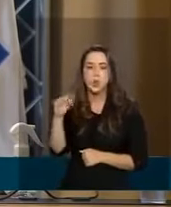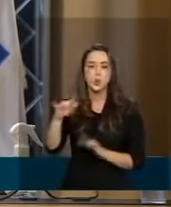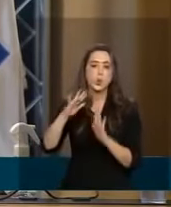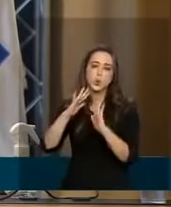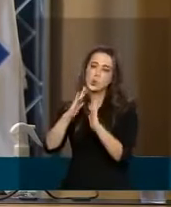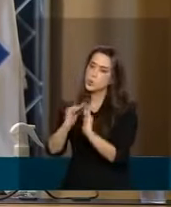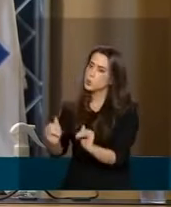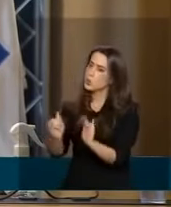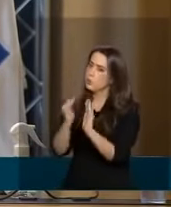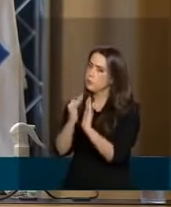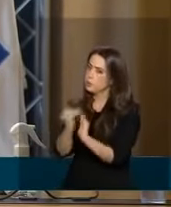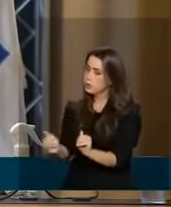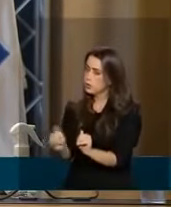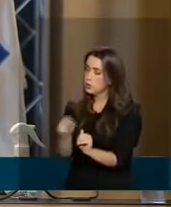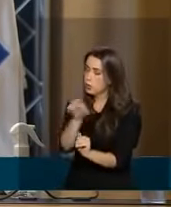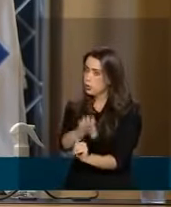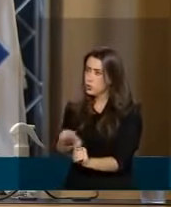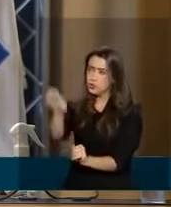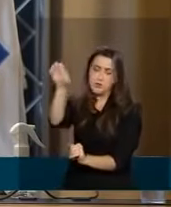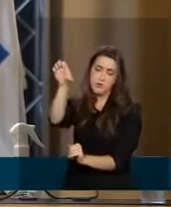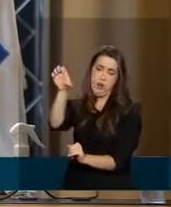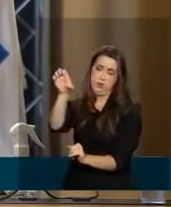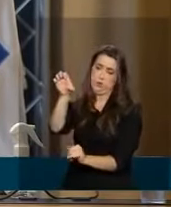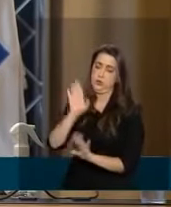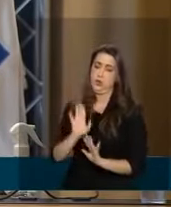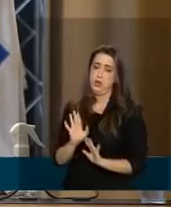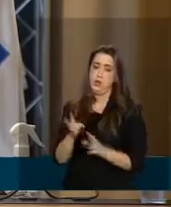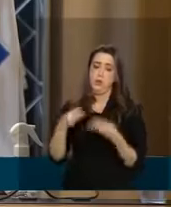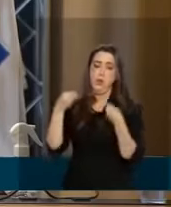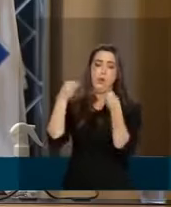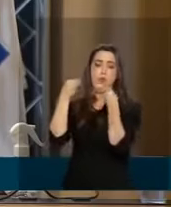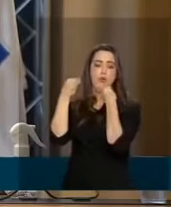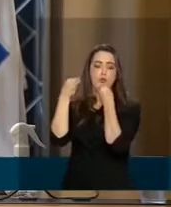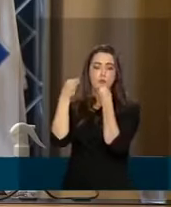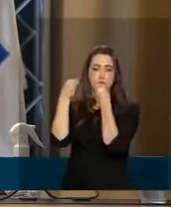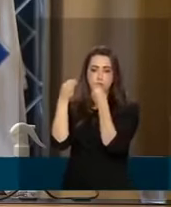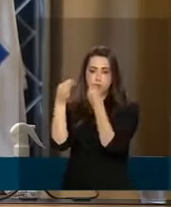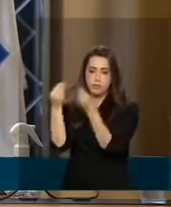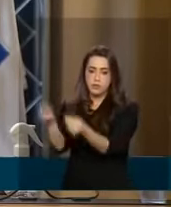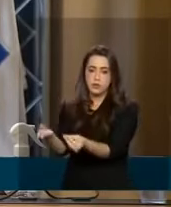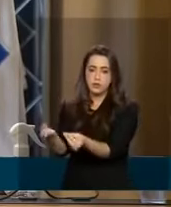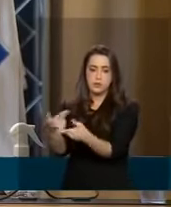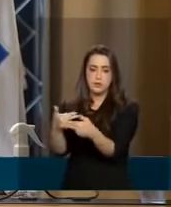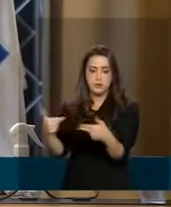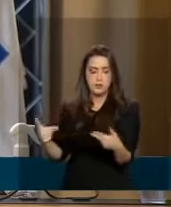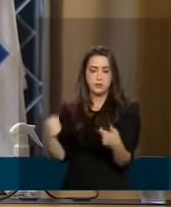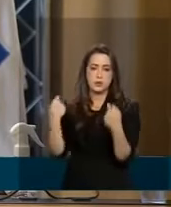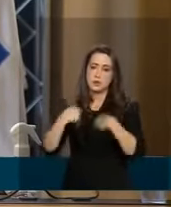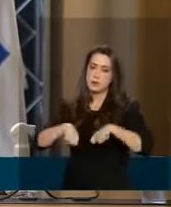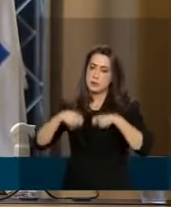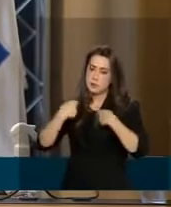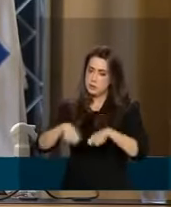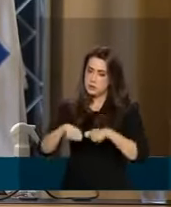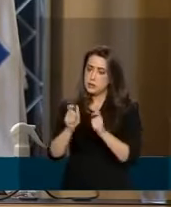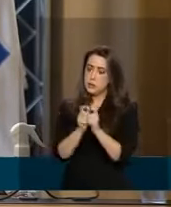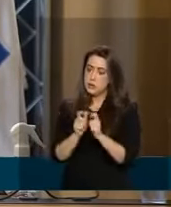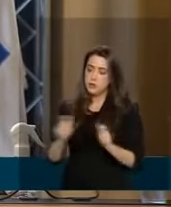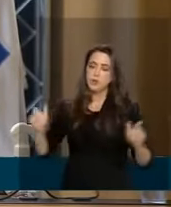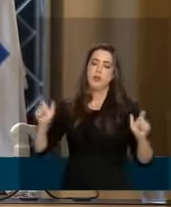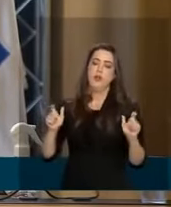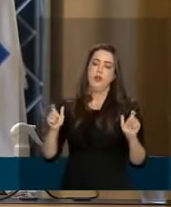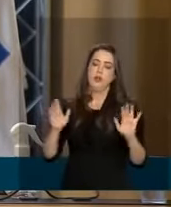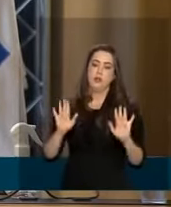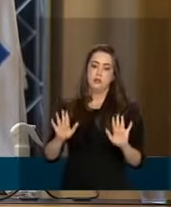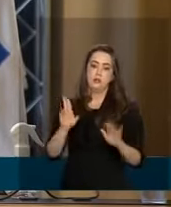solicitações dos estados no sentido de enviar os insumos de amplificação que